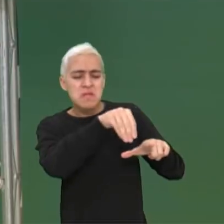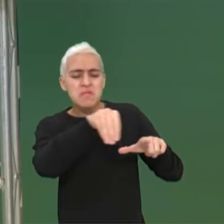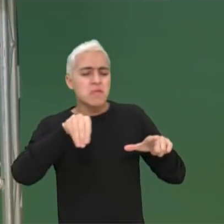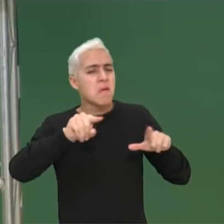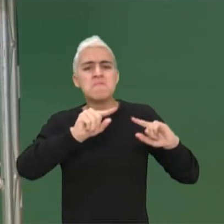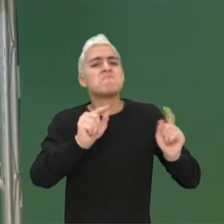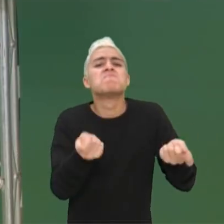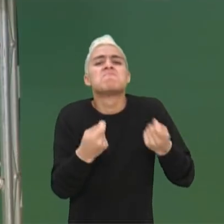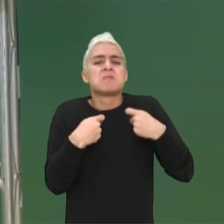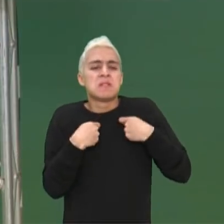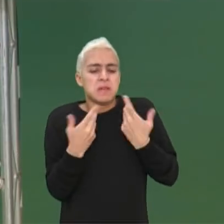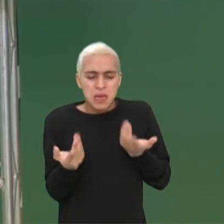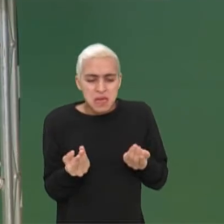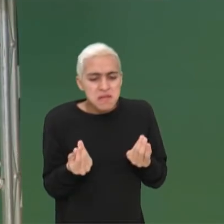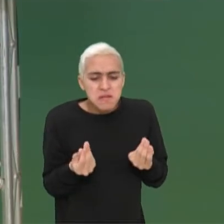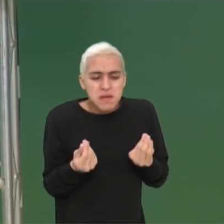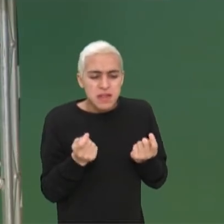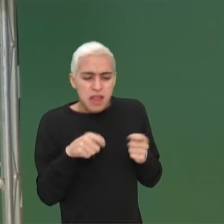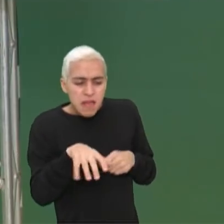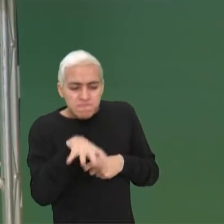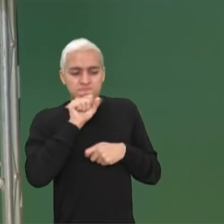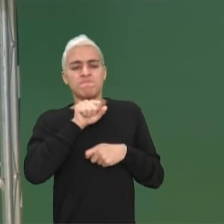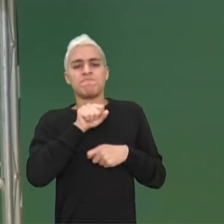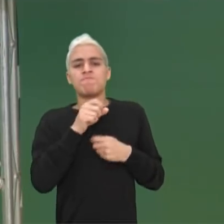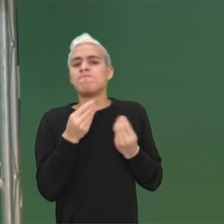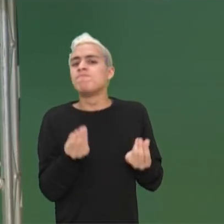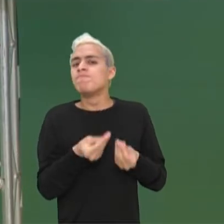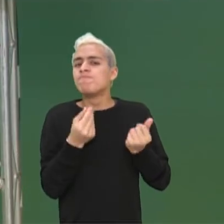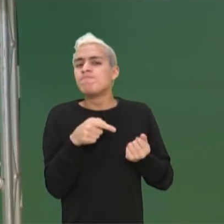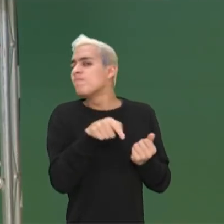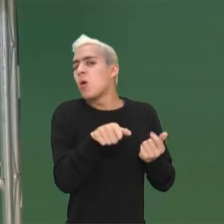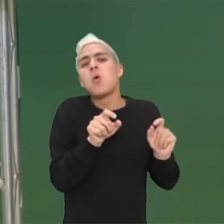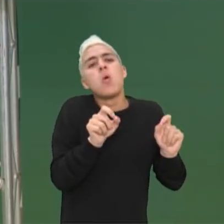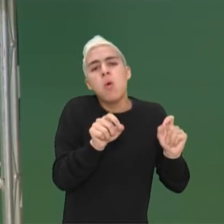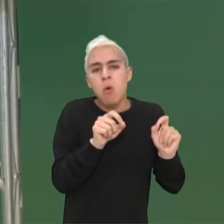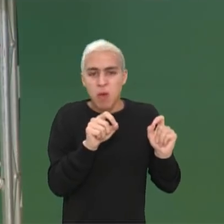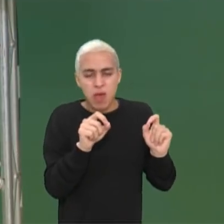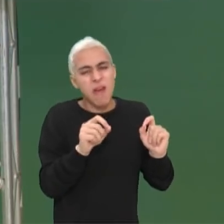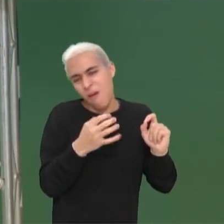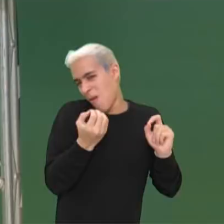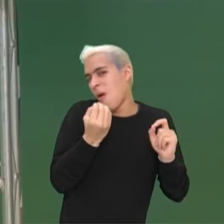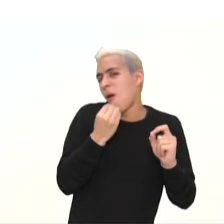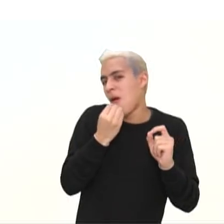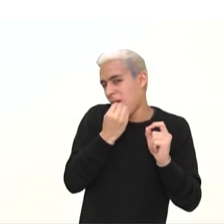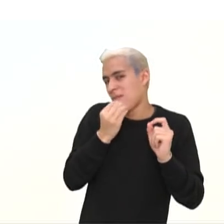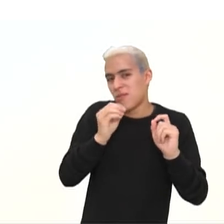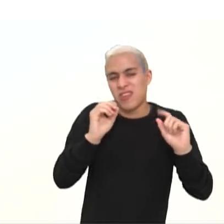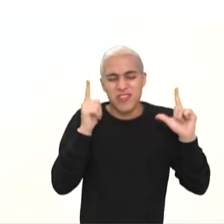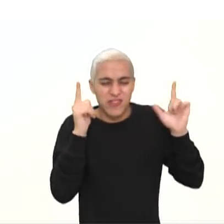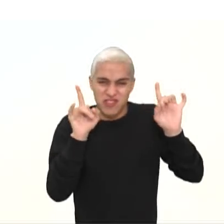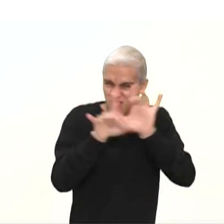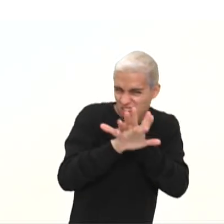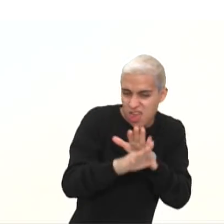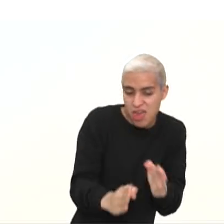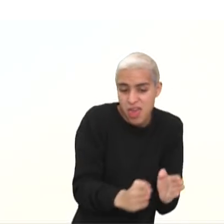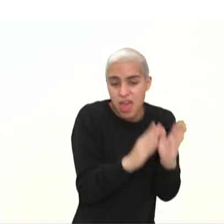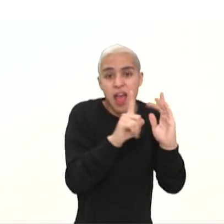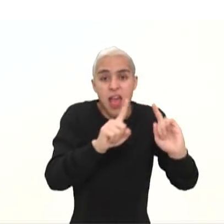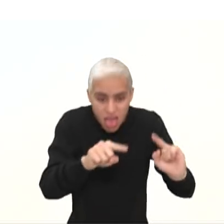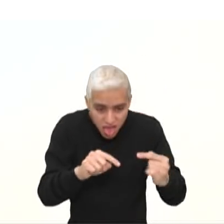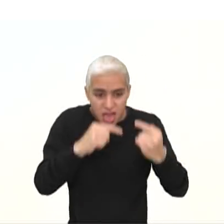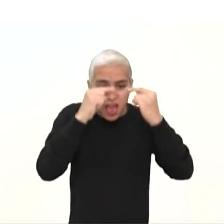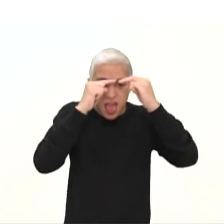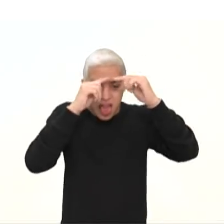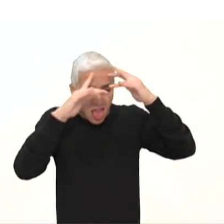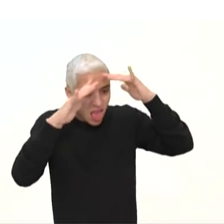gente pode tirar dos jogos de tabuleiro, né? Além da diversão, é claro, né? Eles estimulam a criatividade,